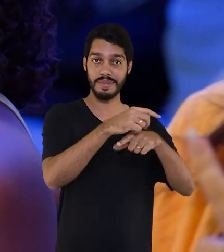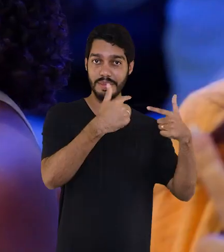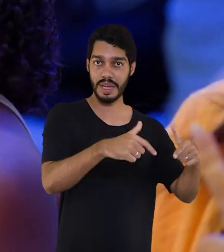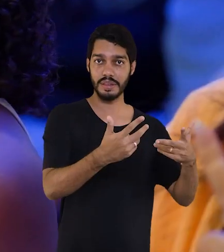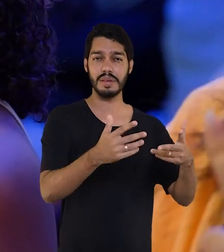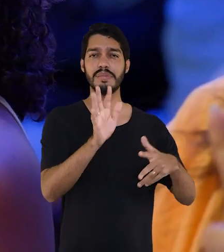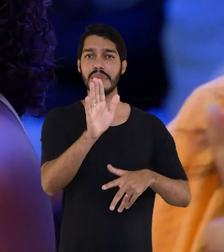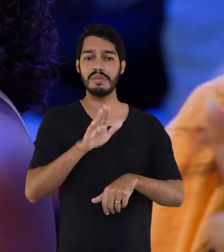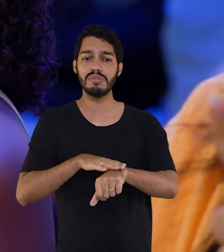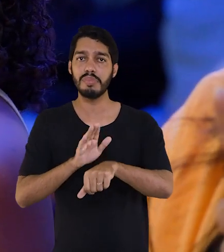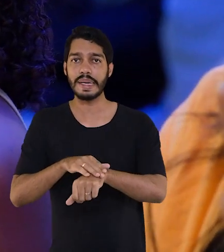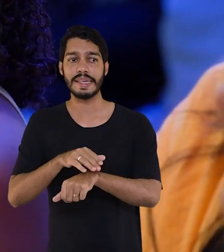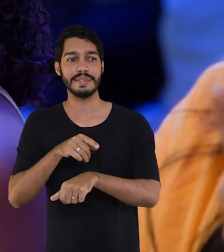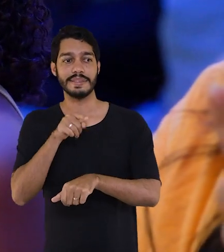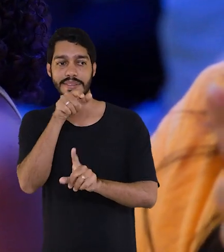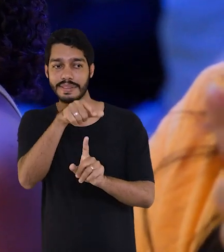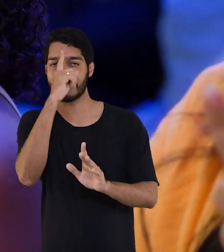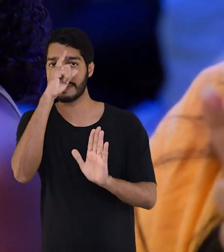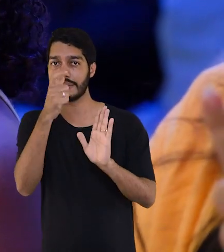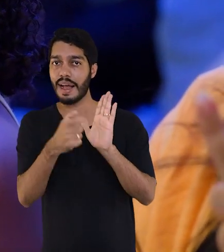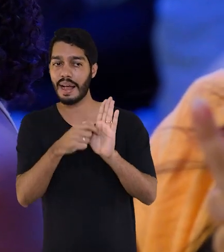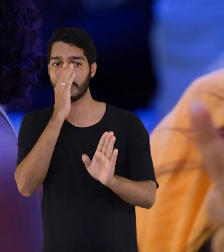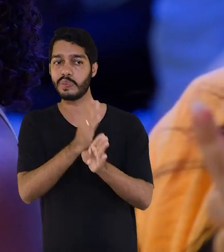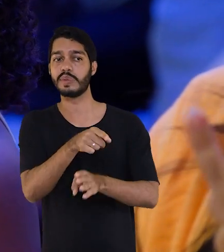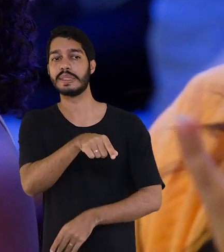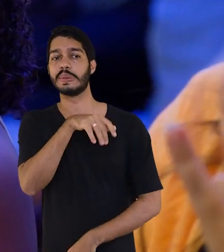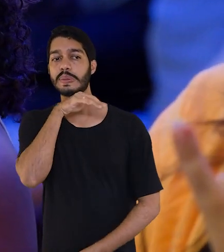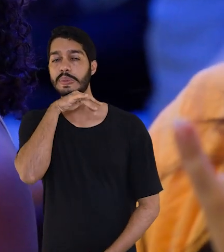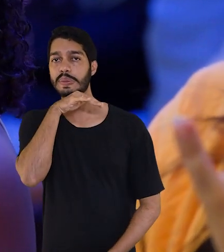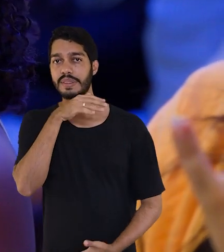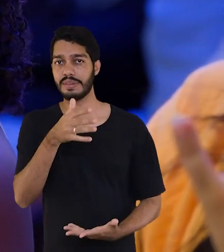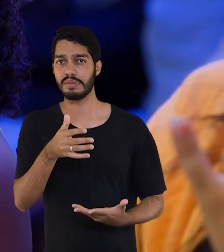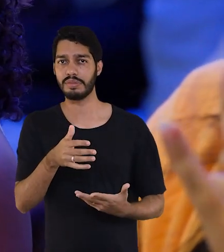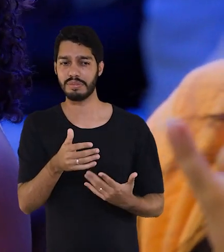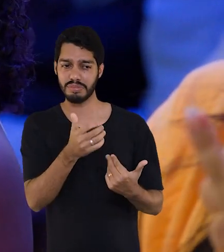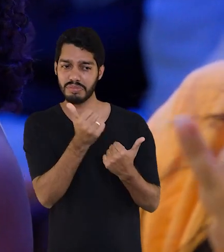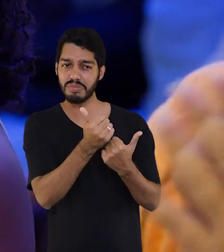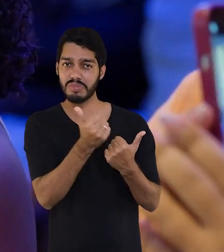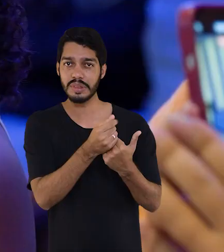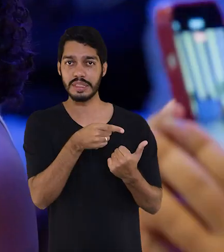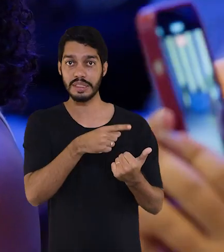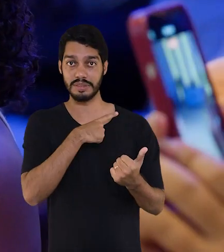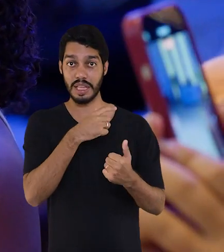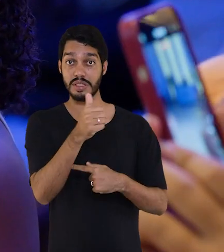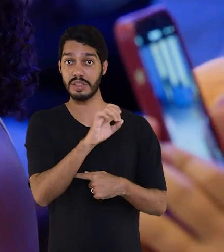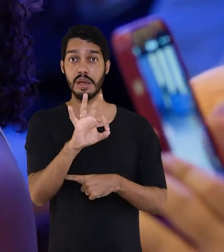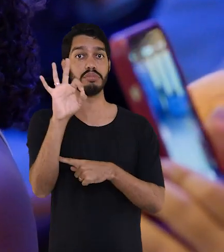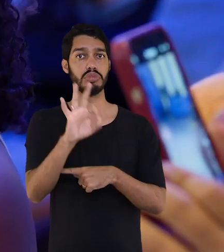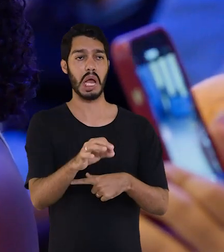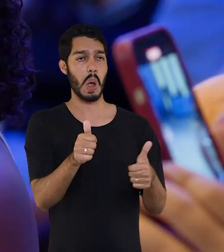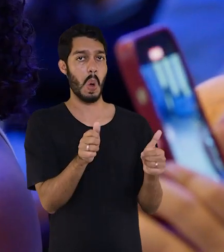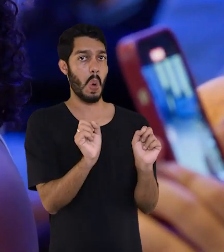da seleção. Eu queria saber em que momento que isso se torna um desafio, porque eu não acredito que existem ferramentas que